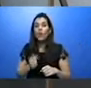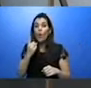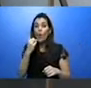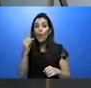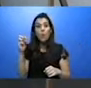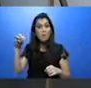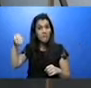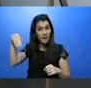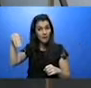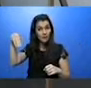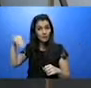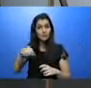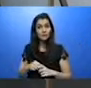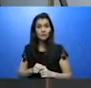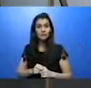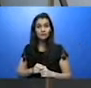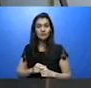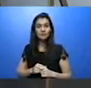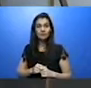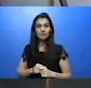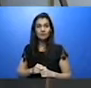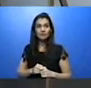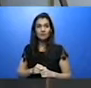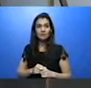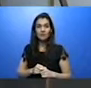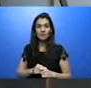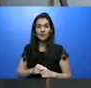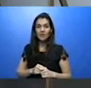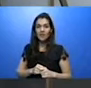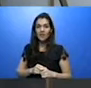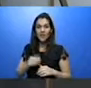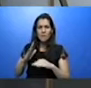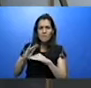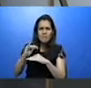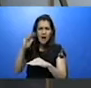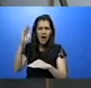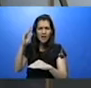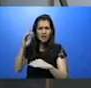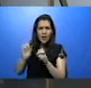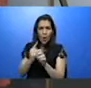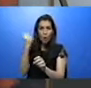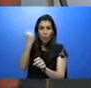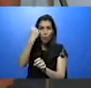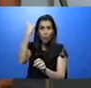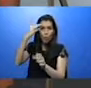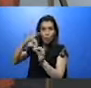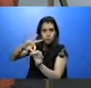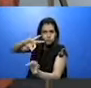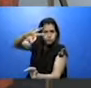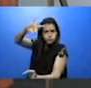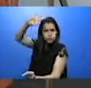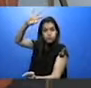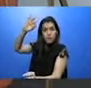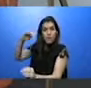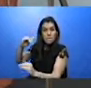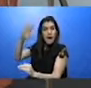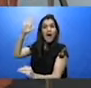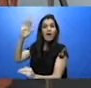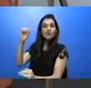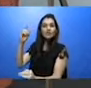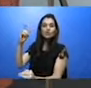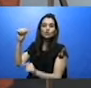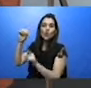1 metro. Olha só, lembra que eu falei que eu tinha mais do que 1 metro, 1,60? Então, olha, tá vendo? Precisaria de